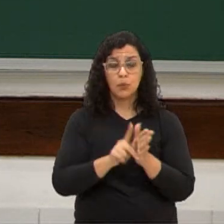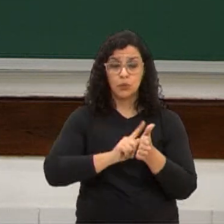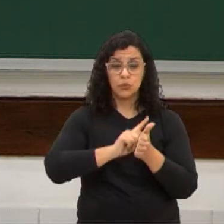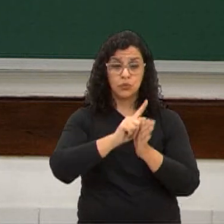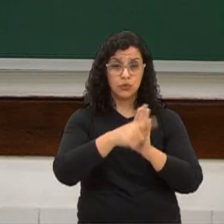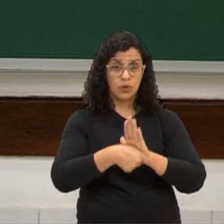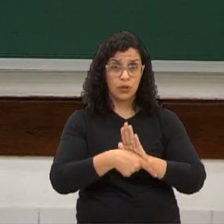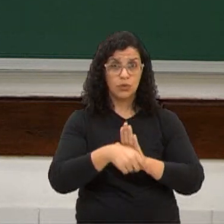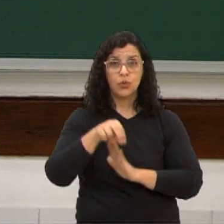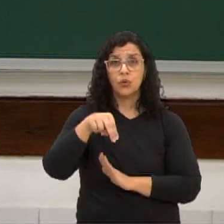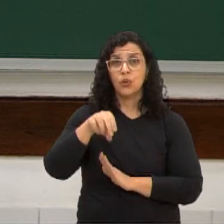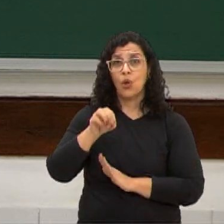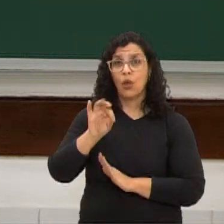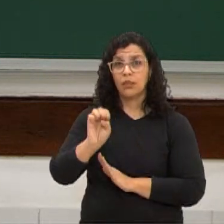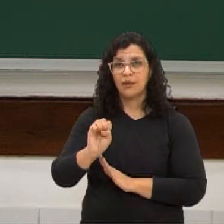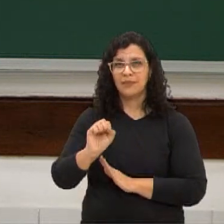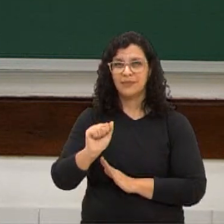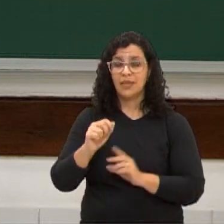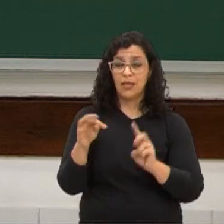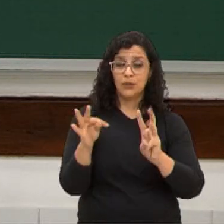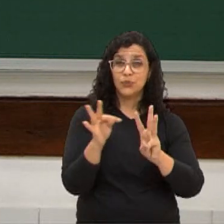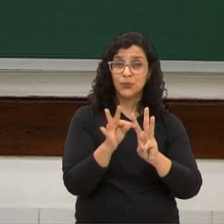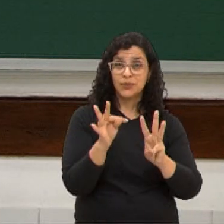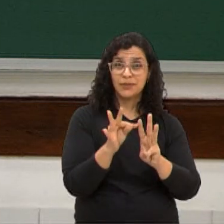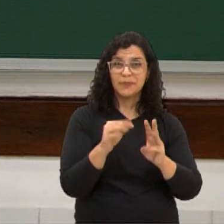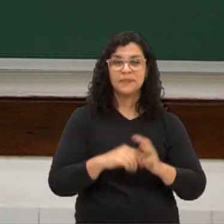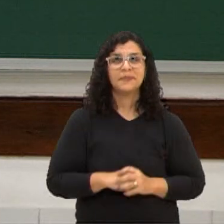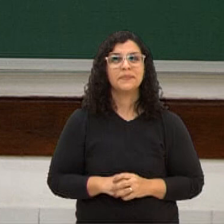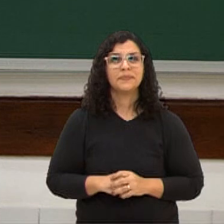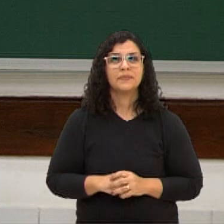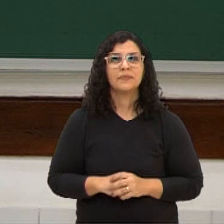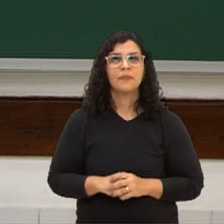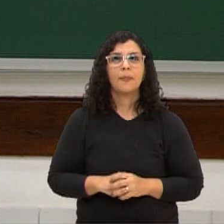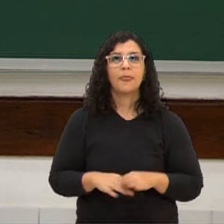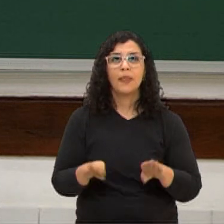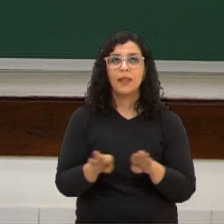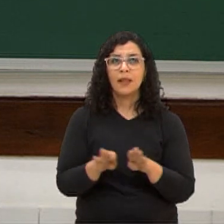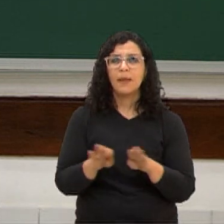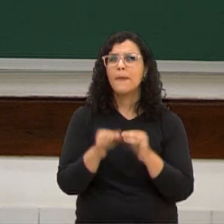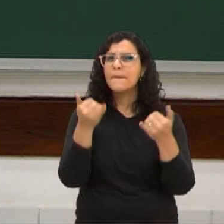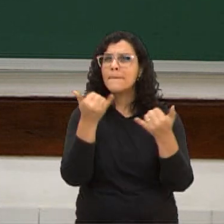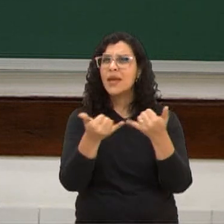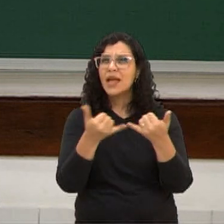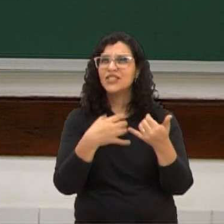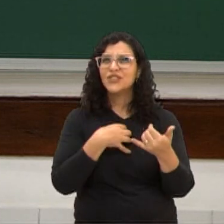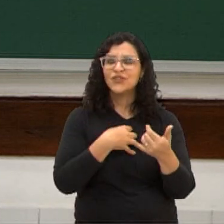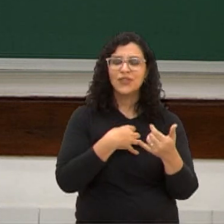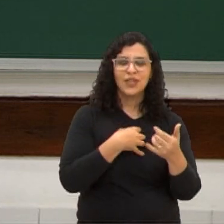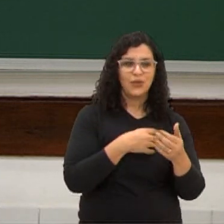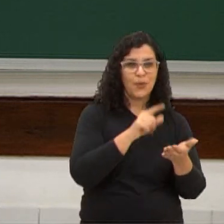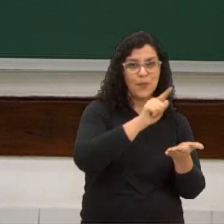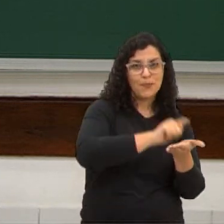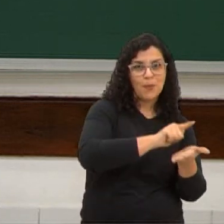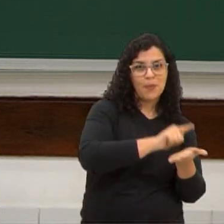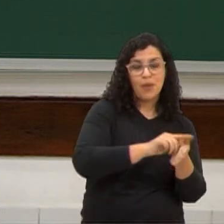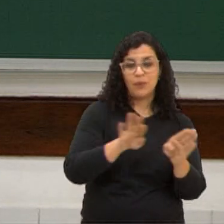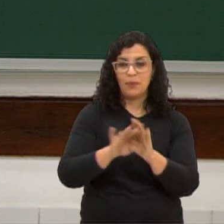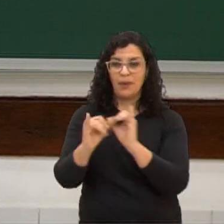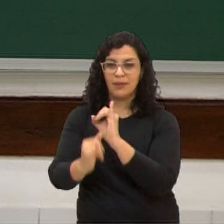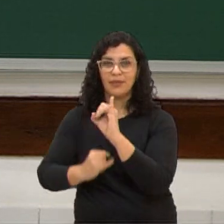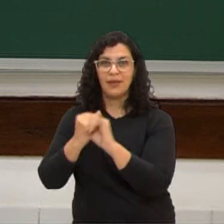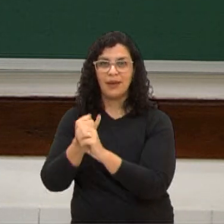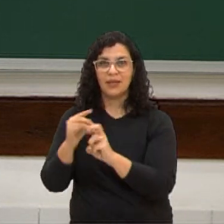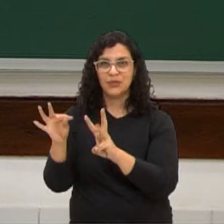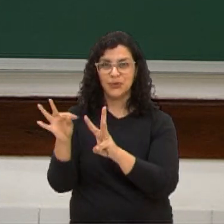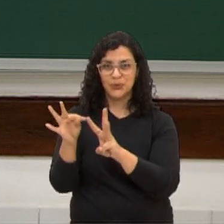gêneros nota de recados e tweet, las semejanzas entre los dos géneros, né?